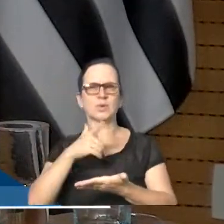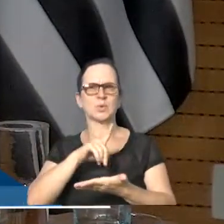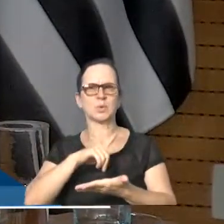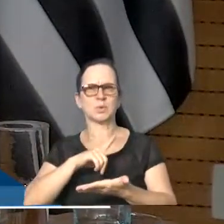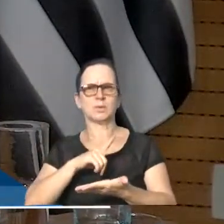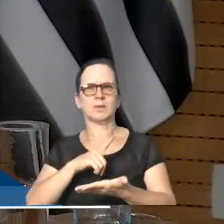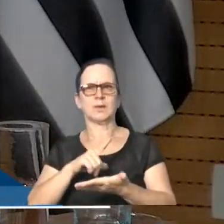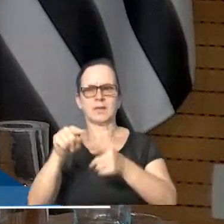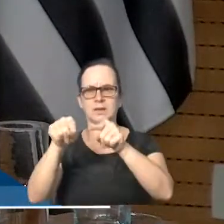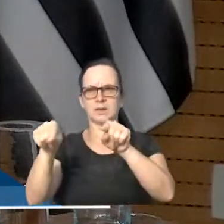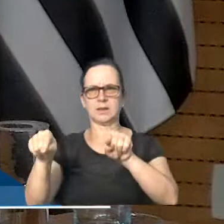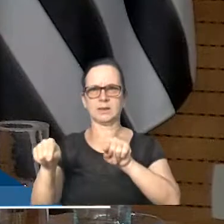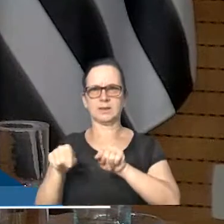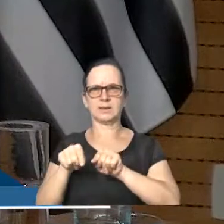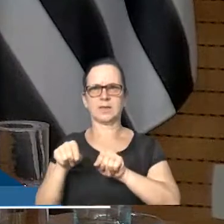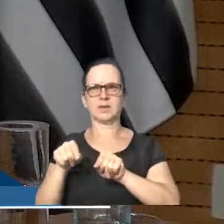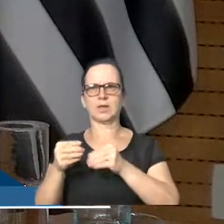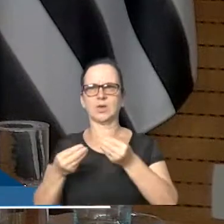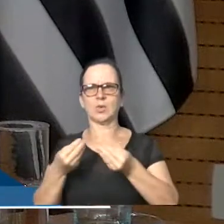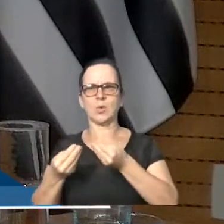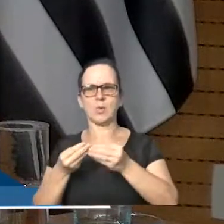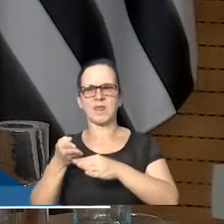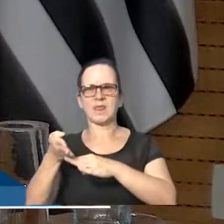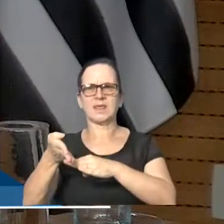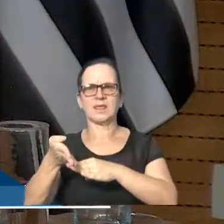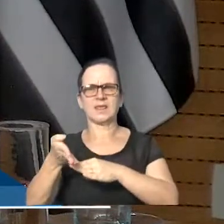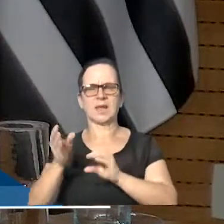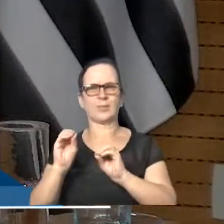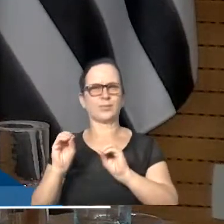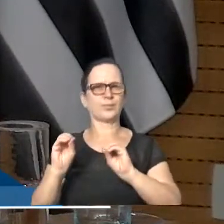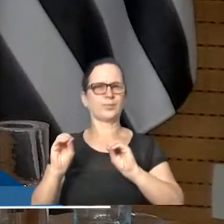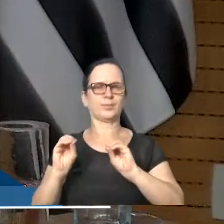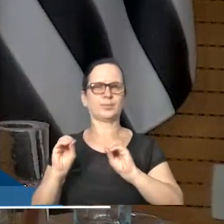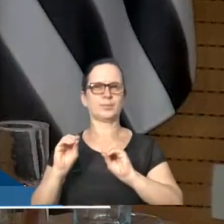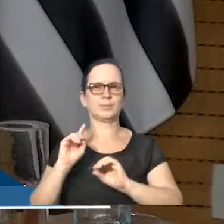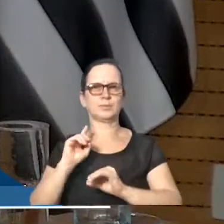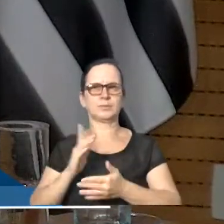lá, vereador Kleber, que não há possibilidade de se entrar.